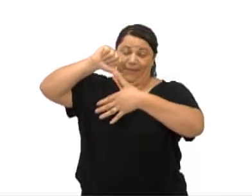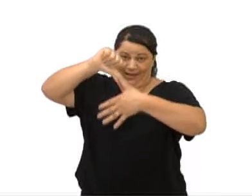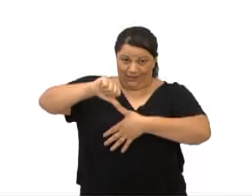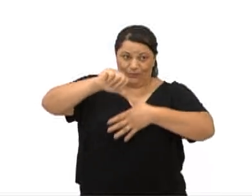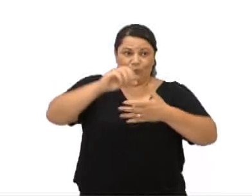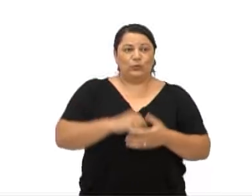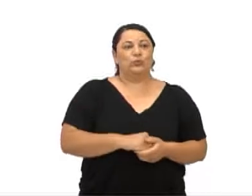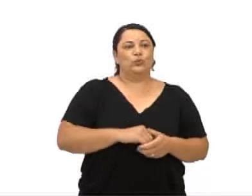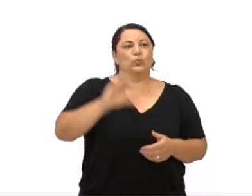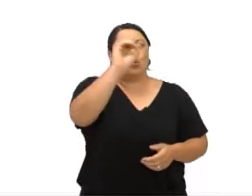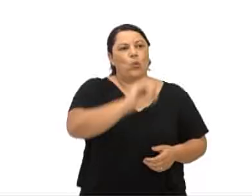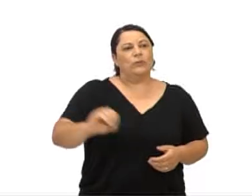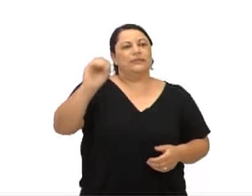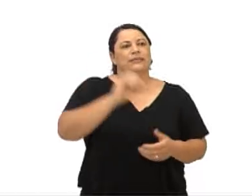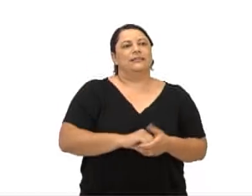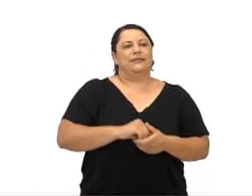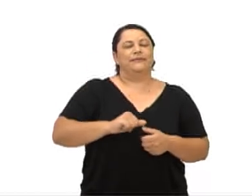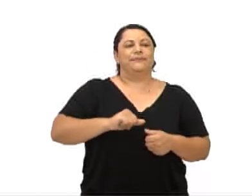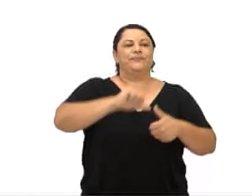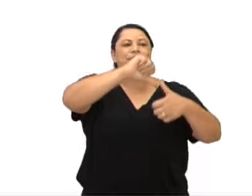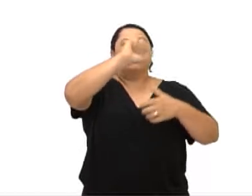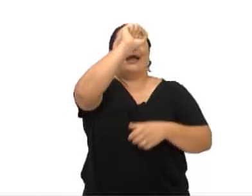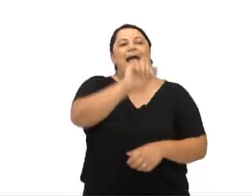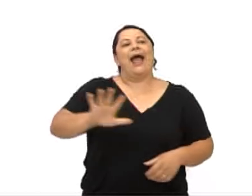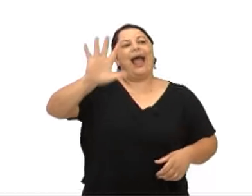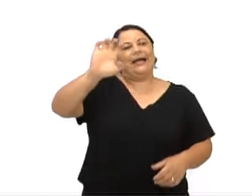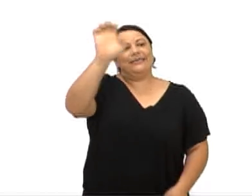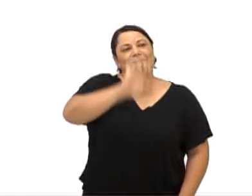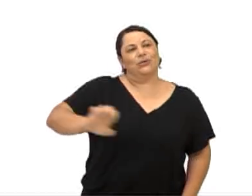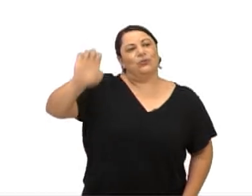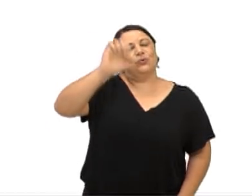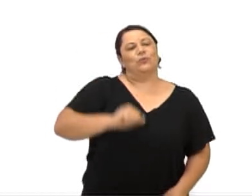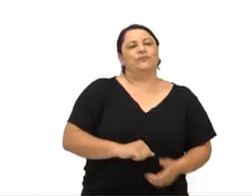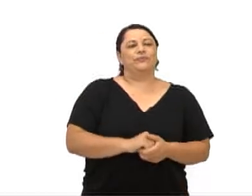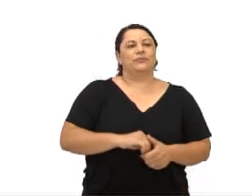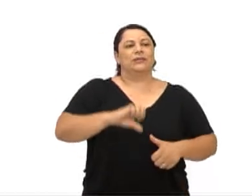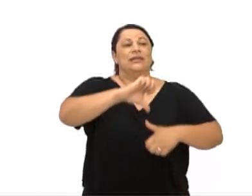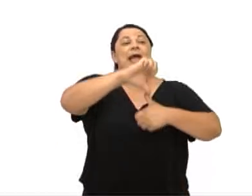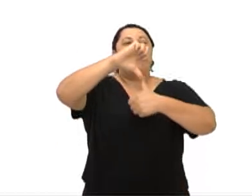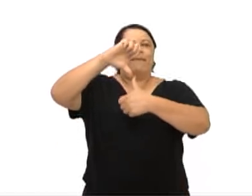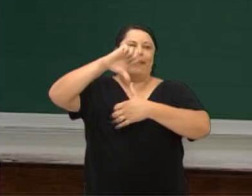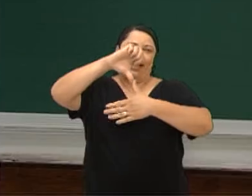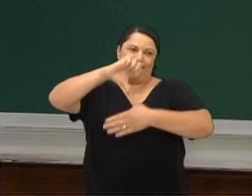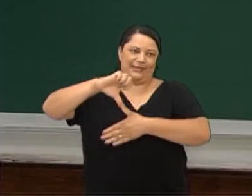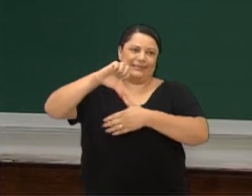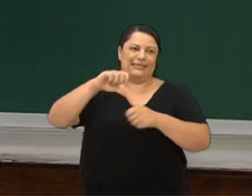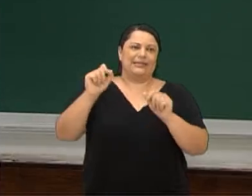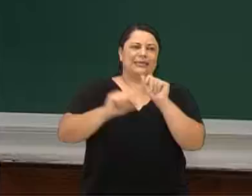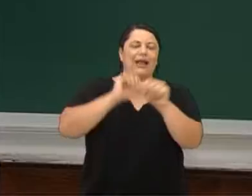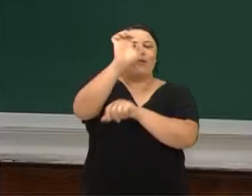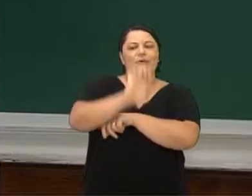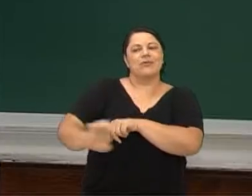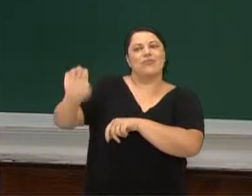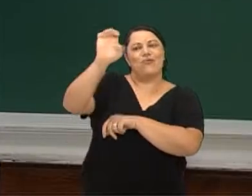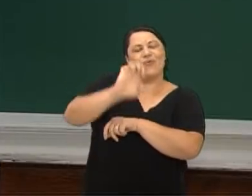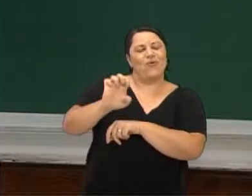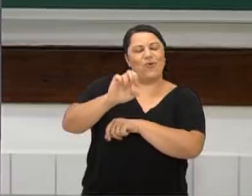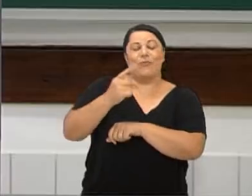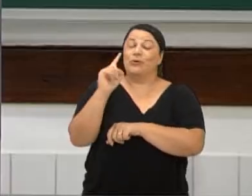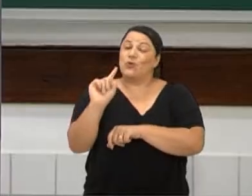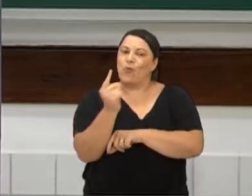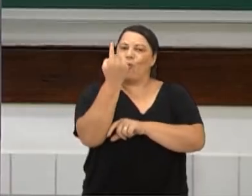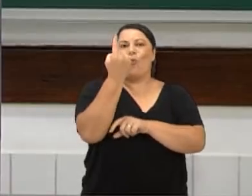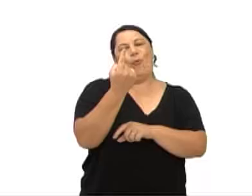Oceania; C, Ásia e Europa; ou D, América Central e Europa. Somente uma está correta, um tempinho e